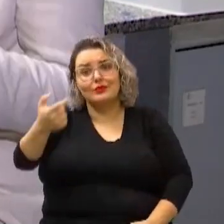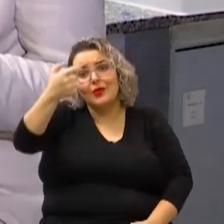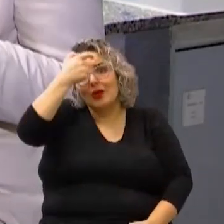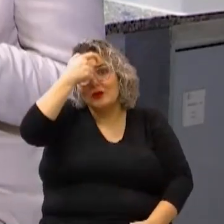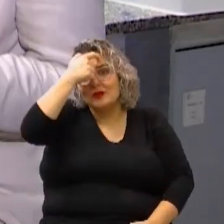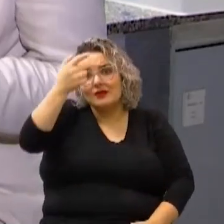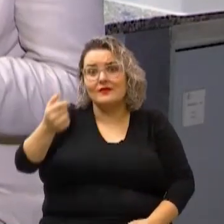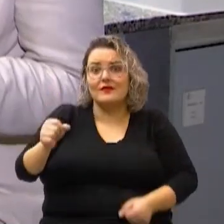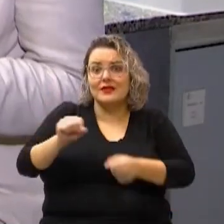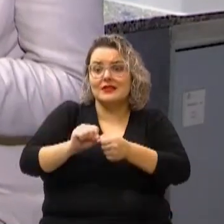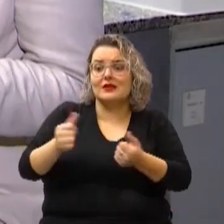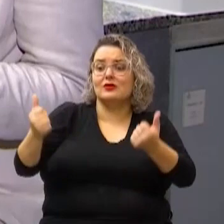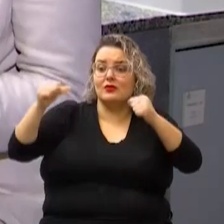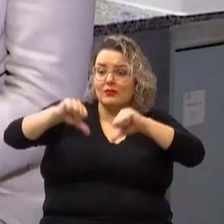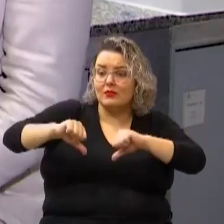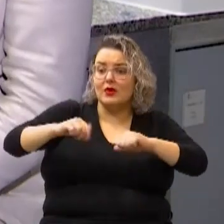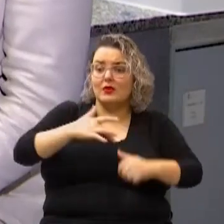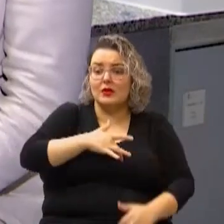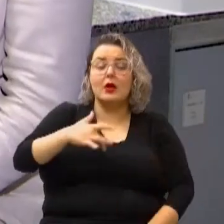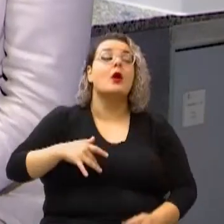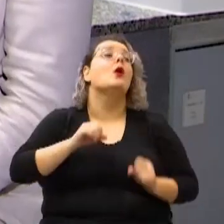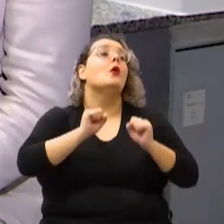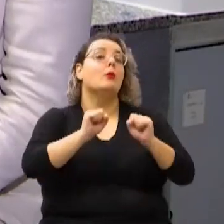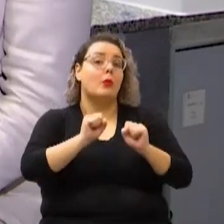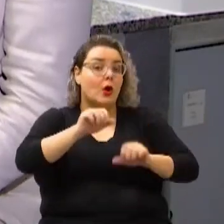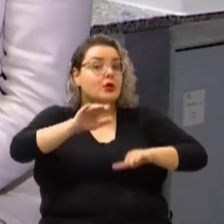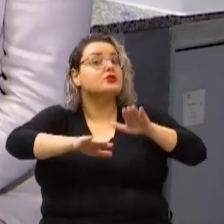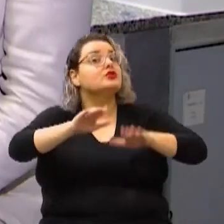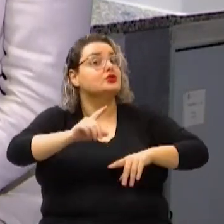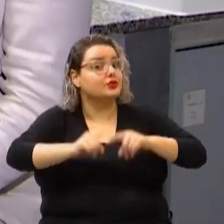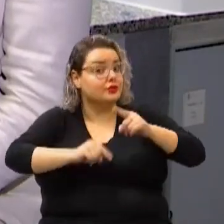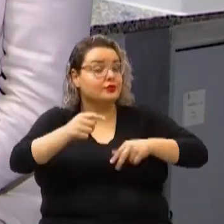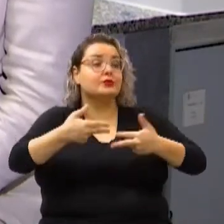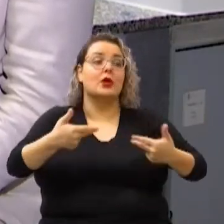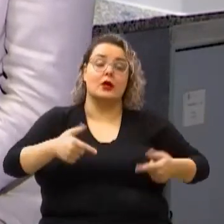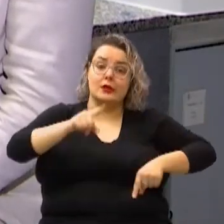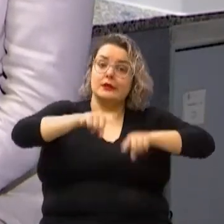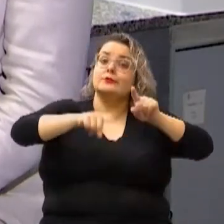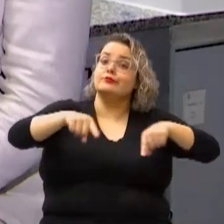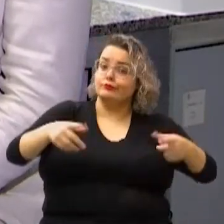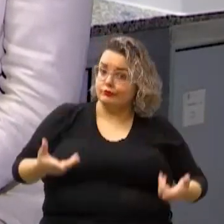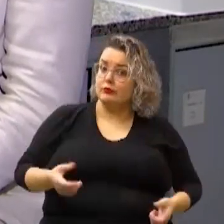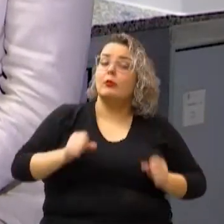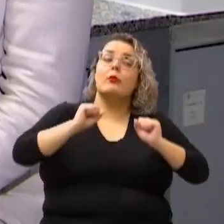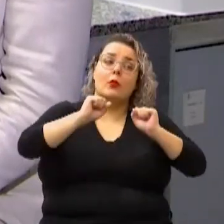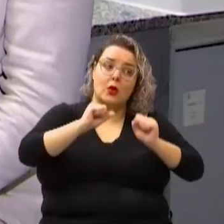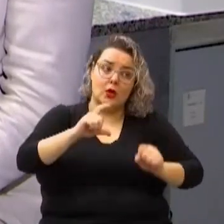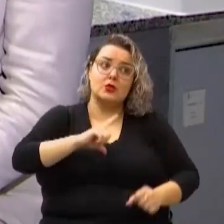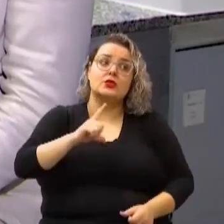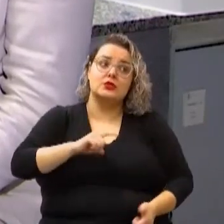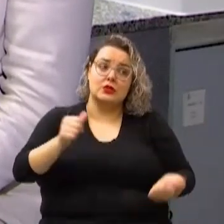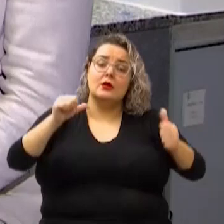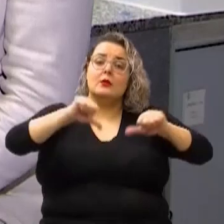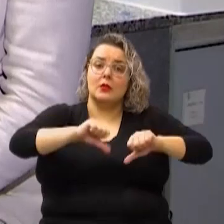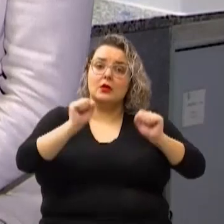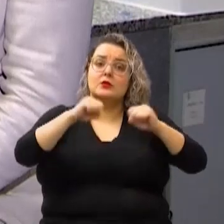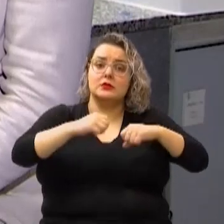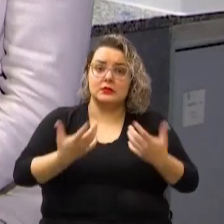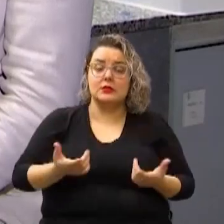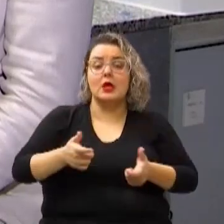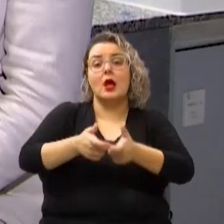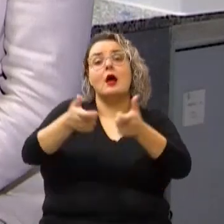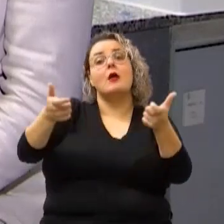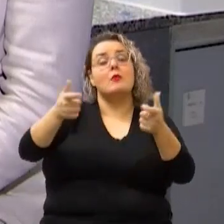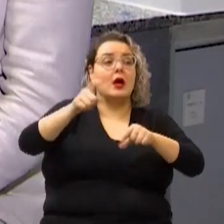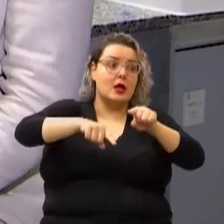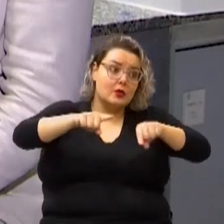estar fazendo mal à saúde. Pode, dependendo do produto que tiver ali como adulterante, pode chegar a fazer mal. A